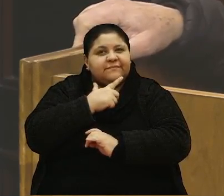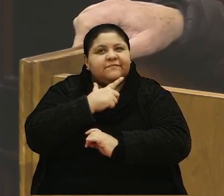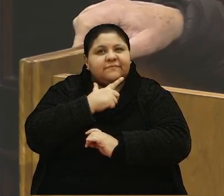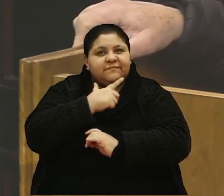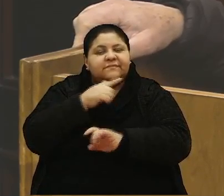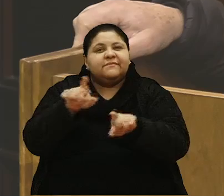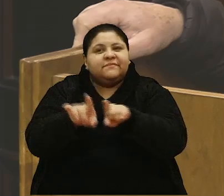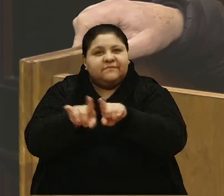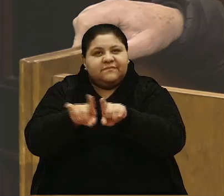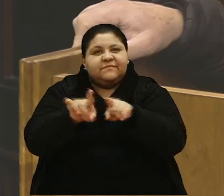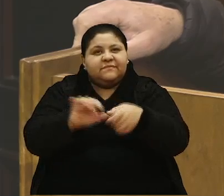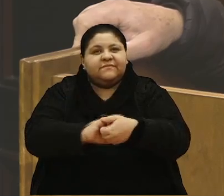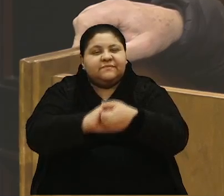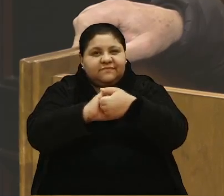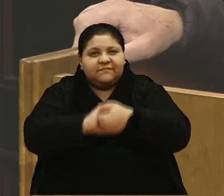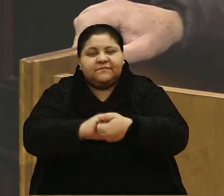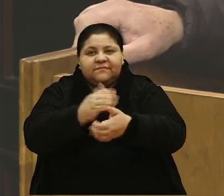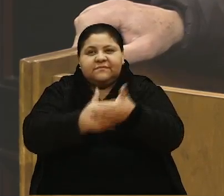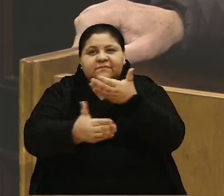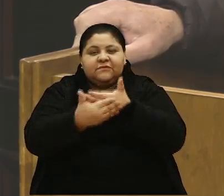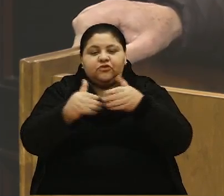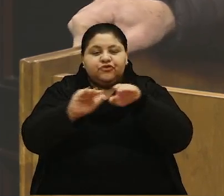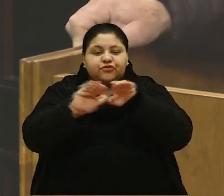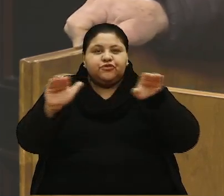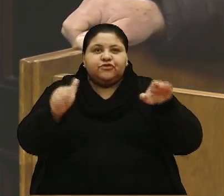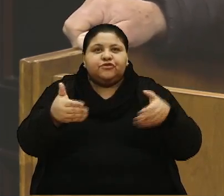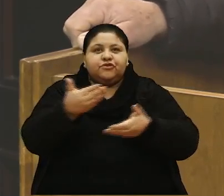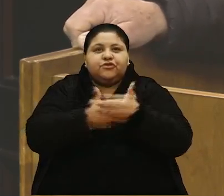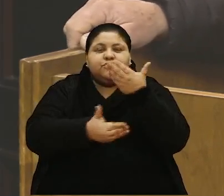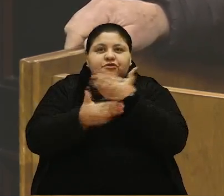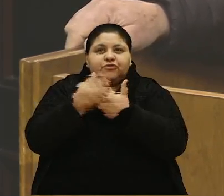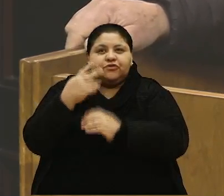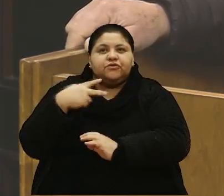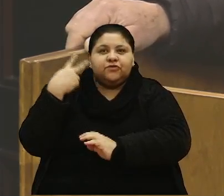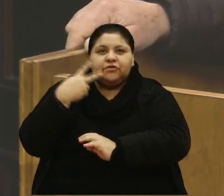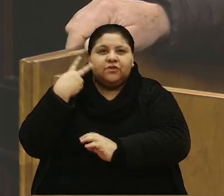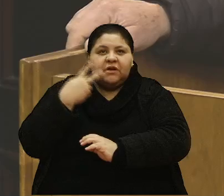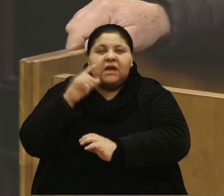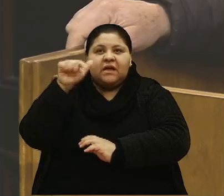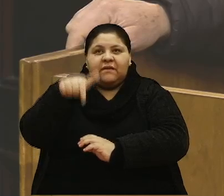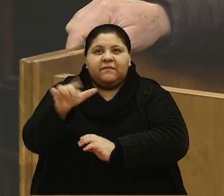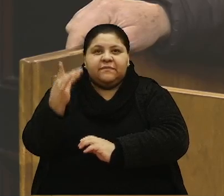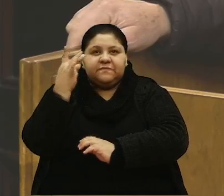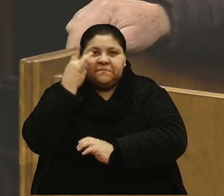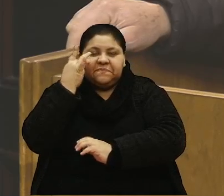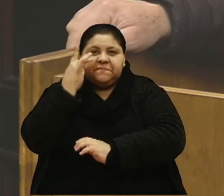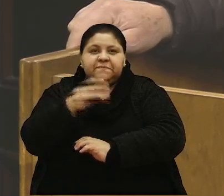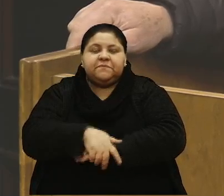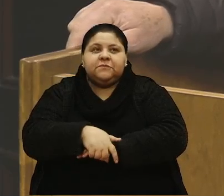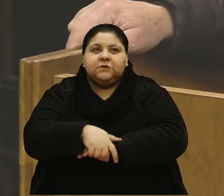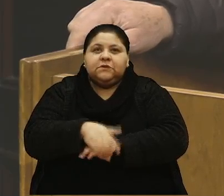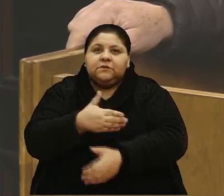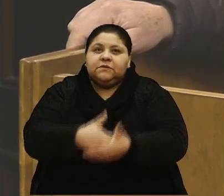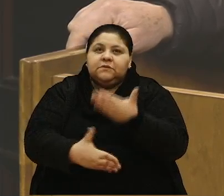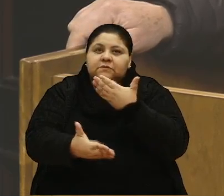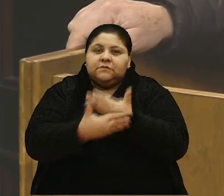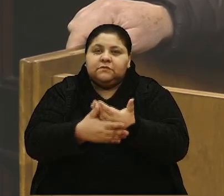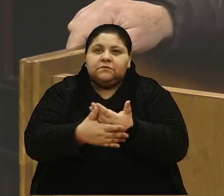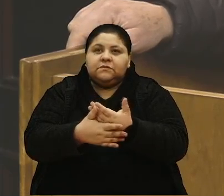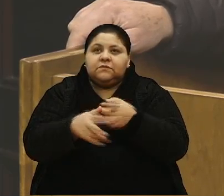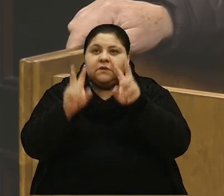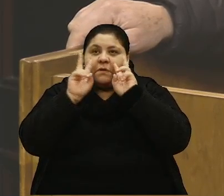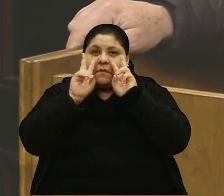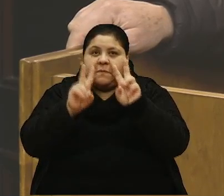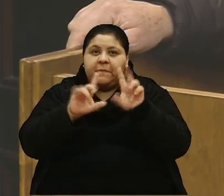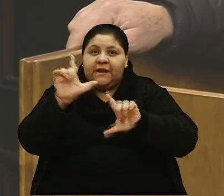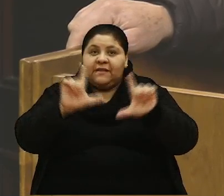ele cumprimentando toda a mesa e todos os vereadores que estão aqui. E a todos que nos assistem pela